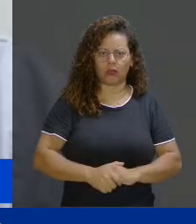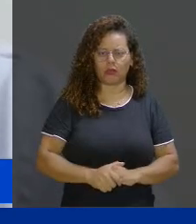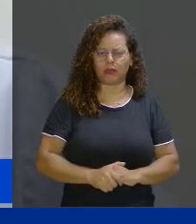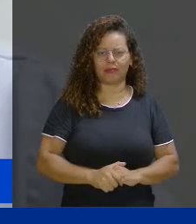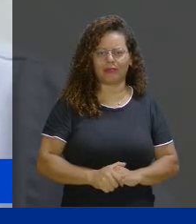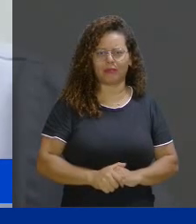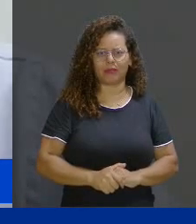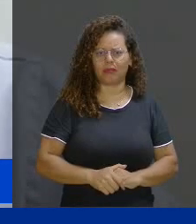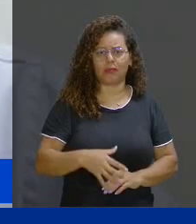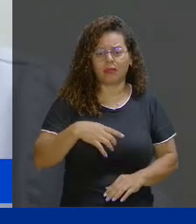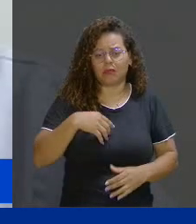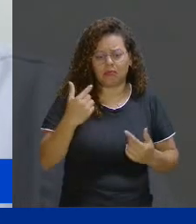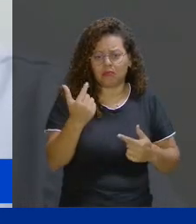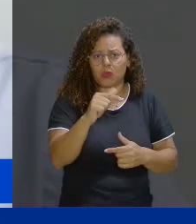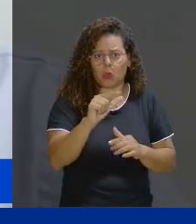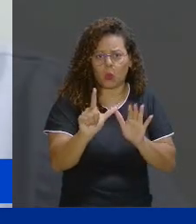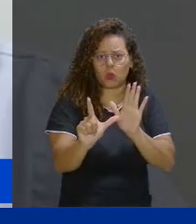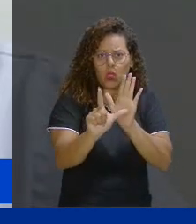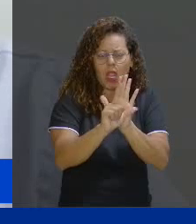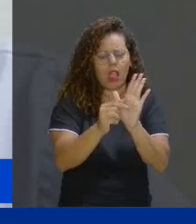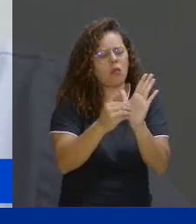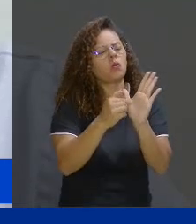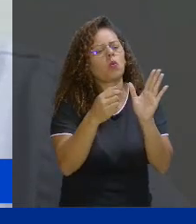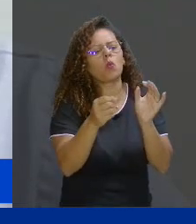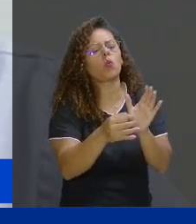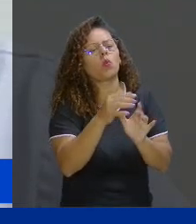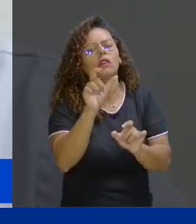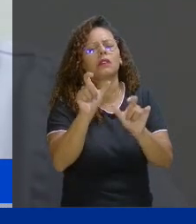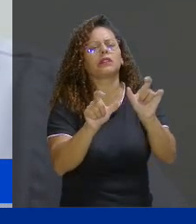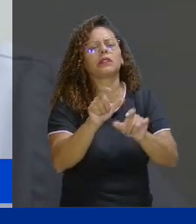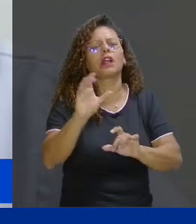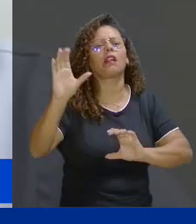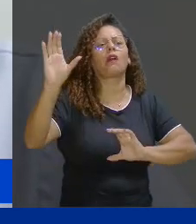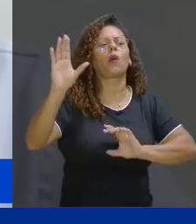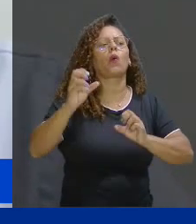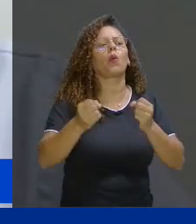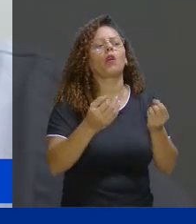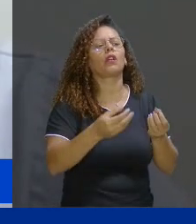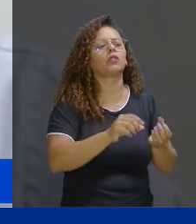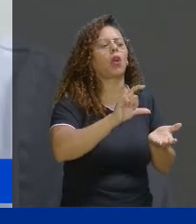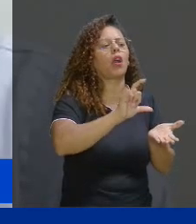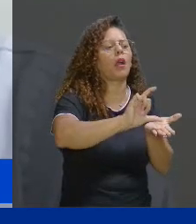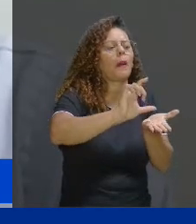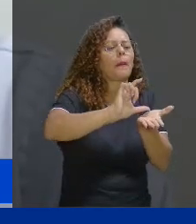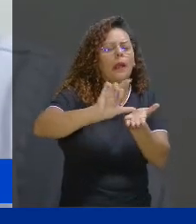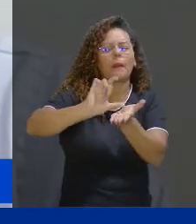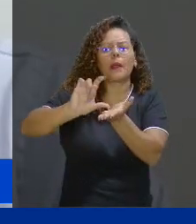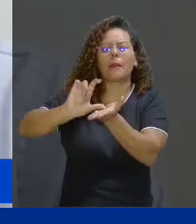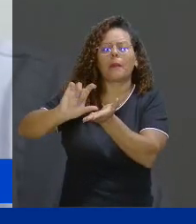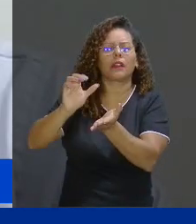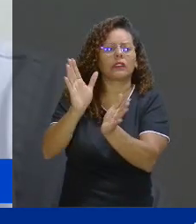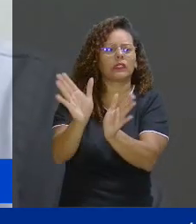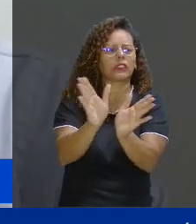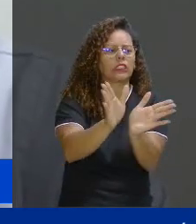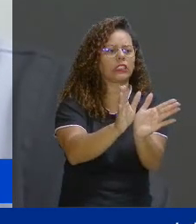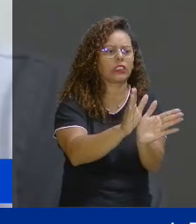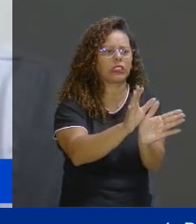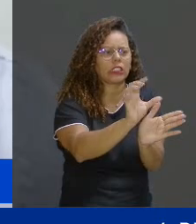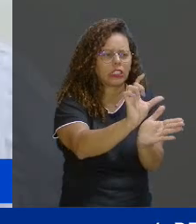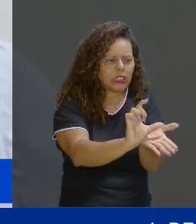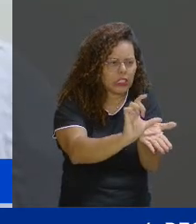17 que rege a prestação de contas, ela ainda não positivou qual é o limite que deve ser estabelecido por um